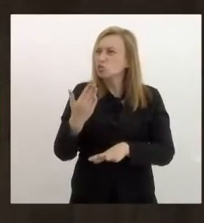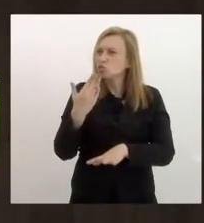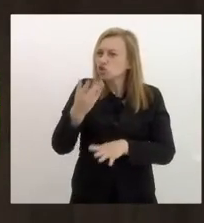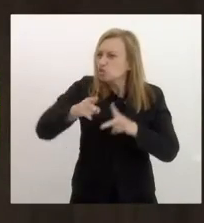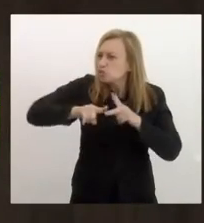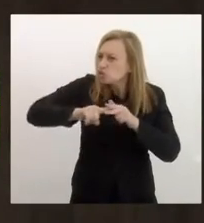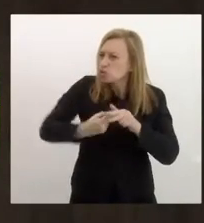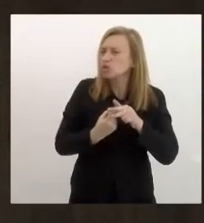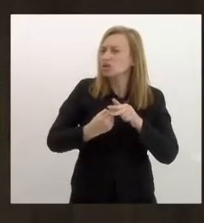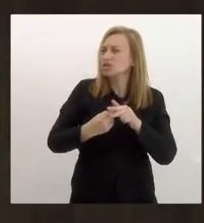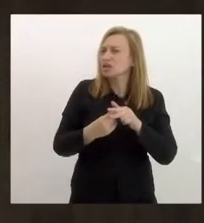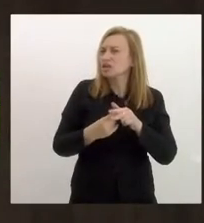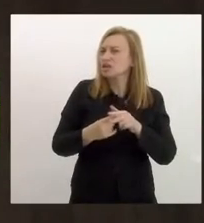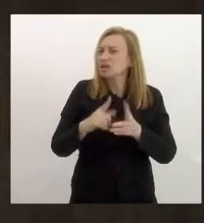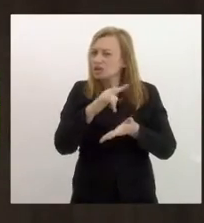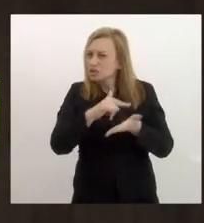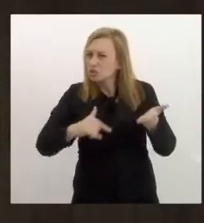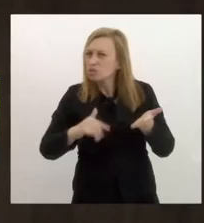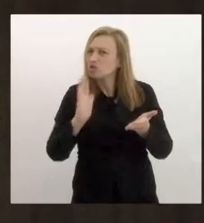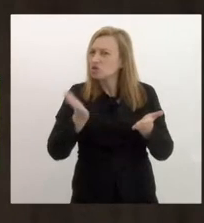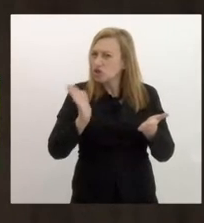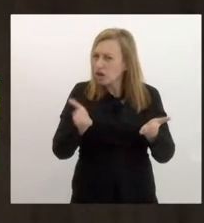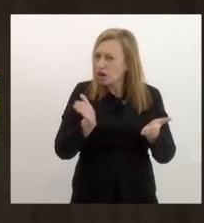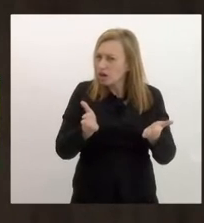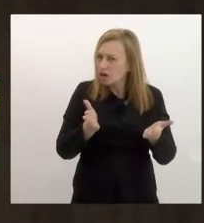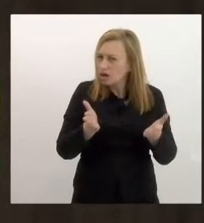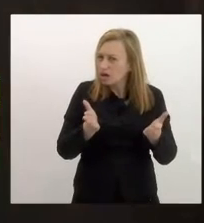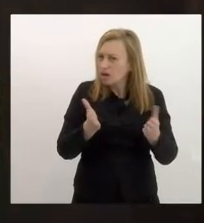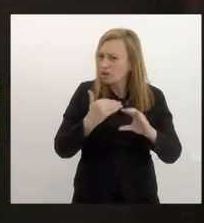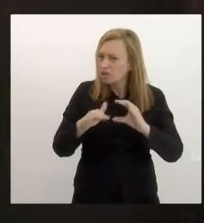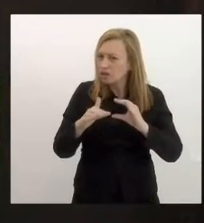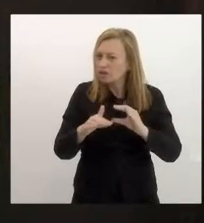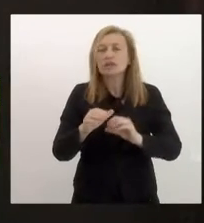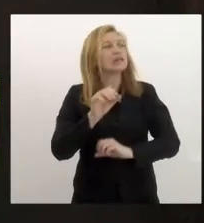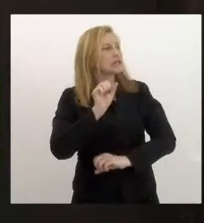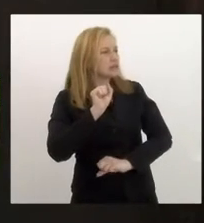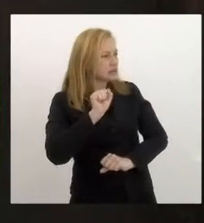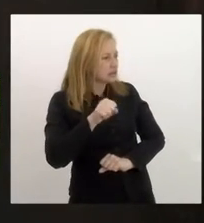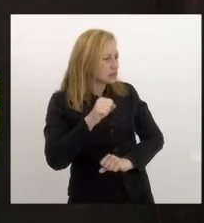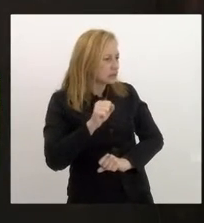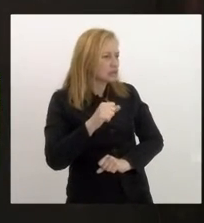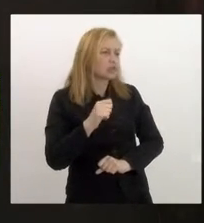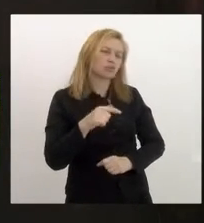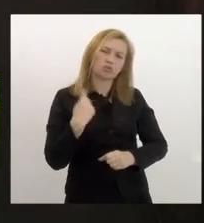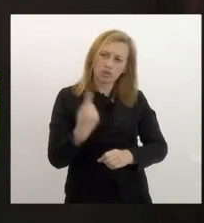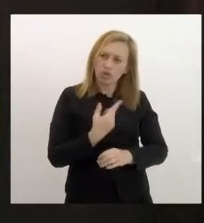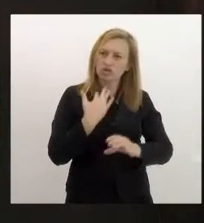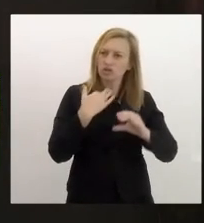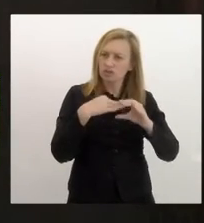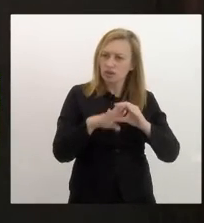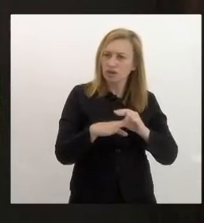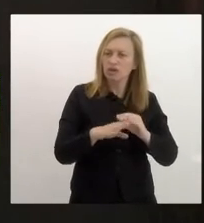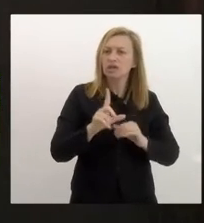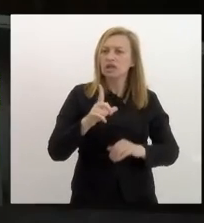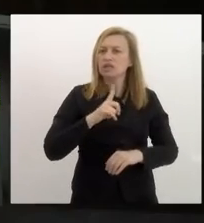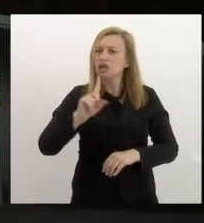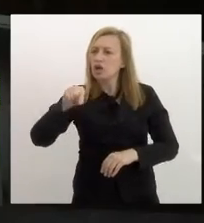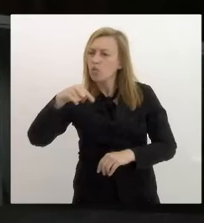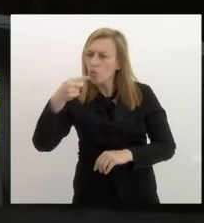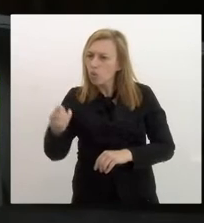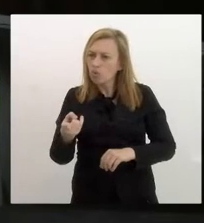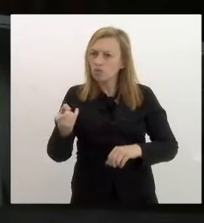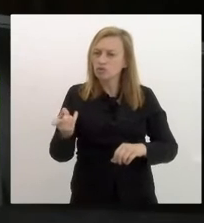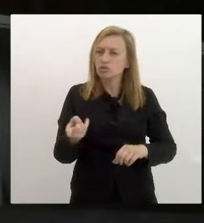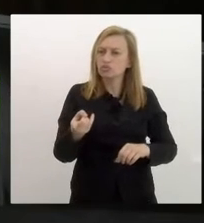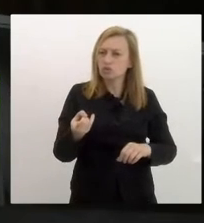corrigindo errada neste documento enviado é em princípio a gente entregou ainda se tem uma outra entrega